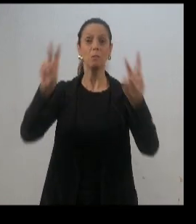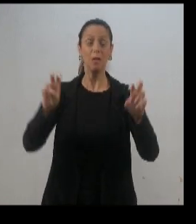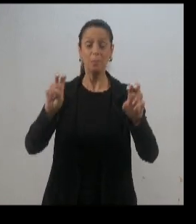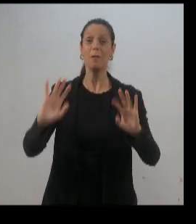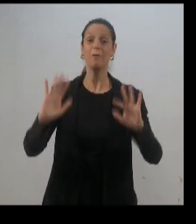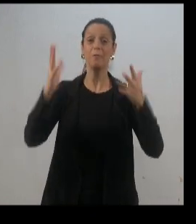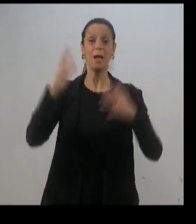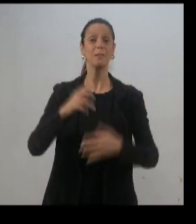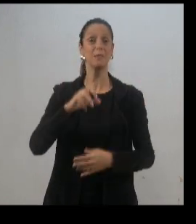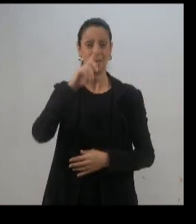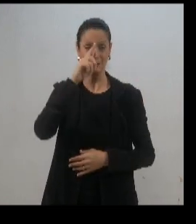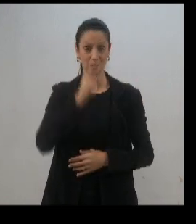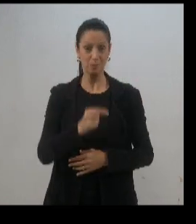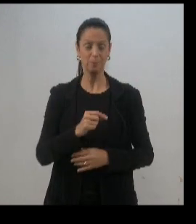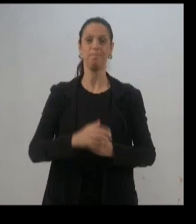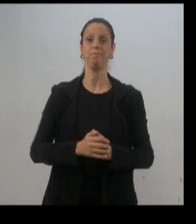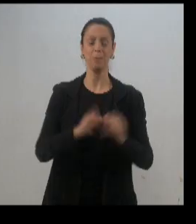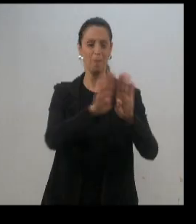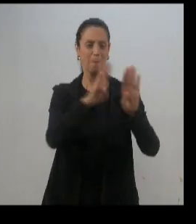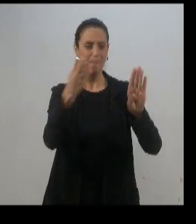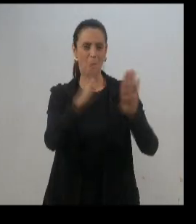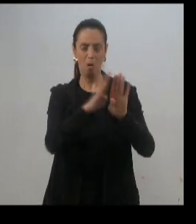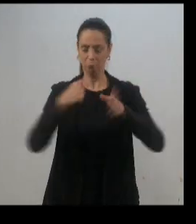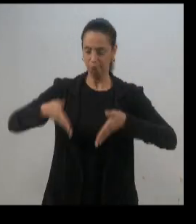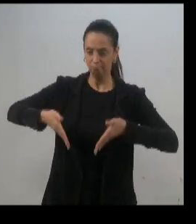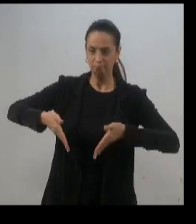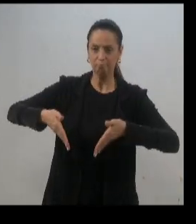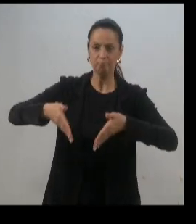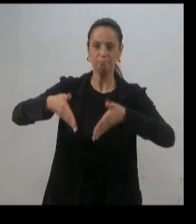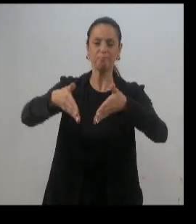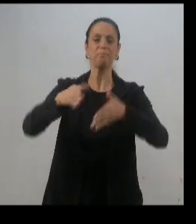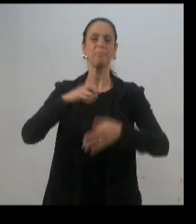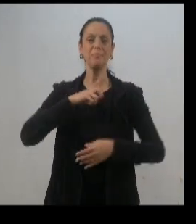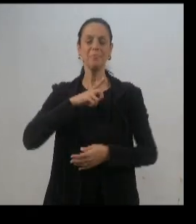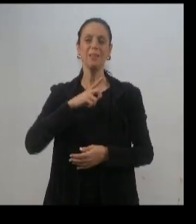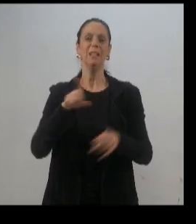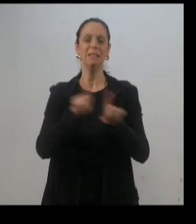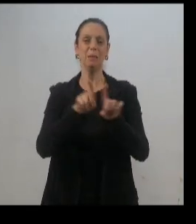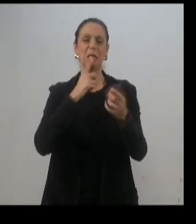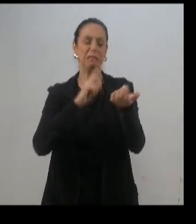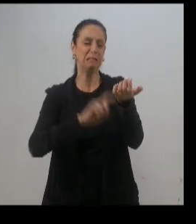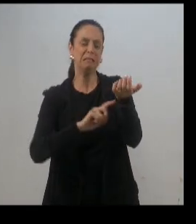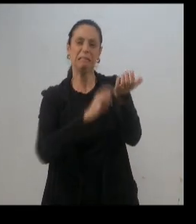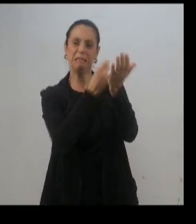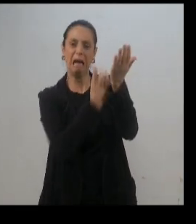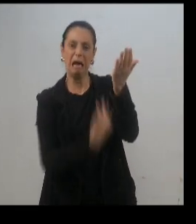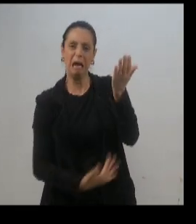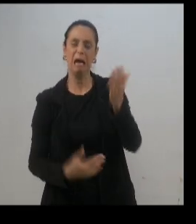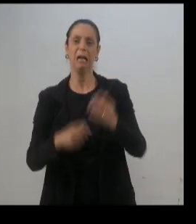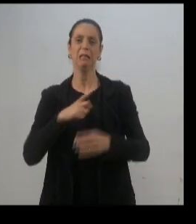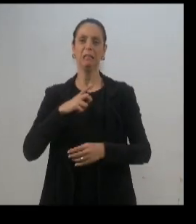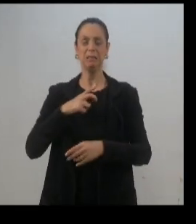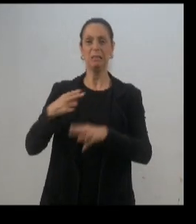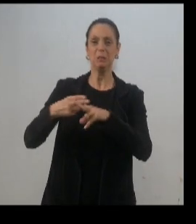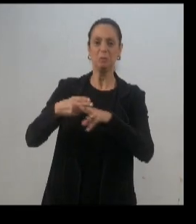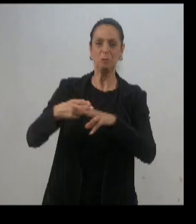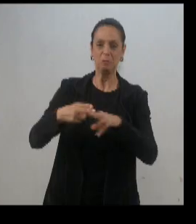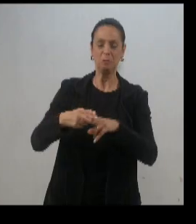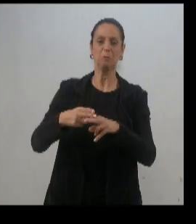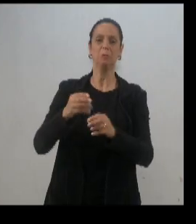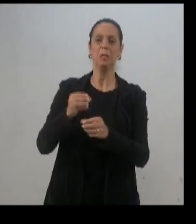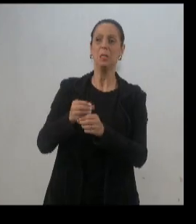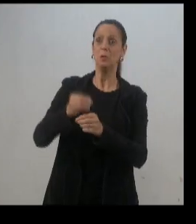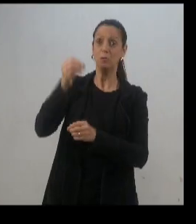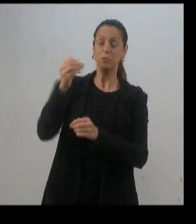resultado? Portas e corredores com manchas de sangue, fitas de isolamento de crime, facas, foices, machadinhas, sacos